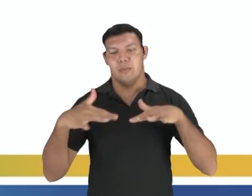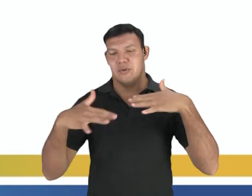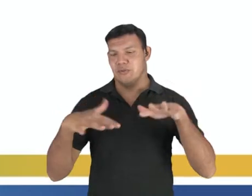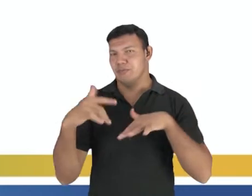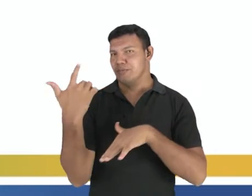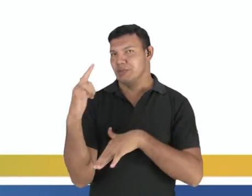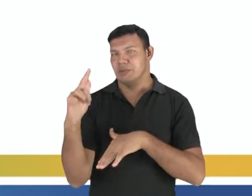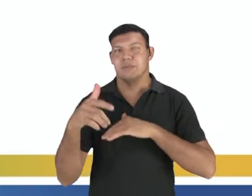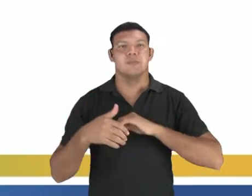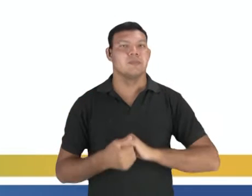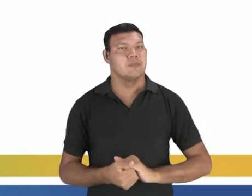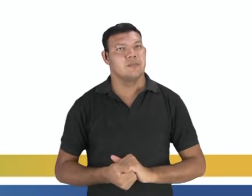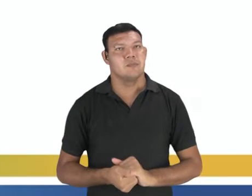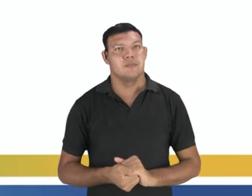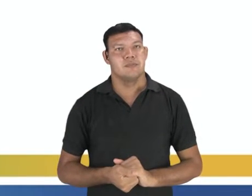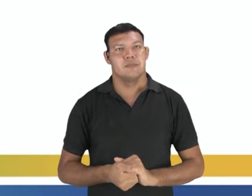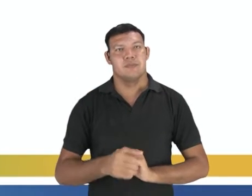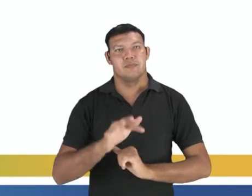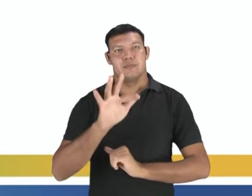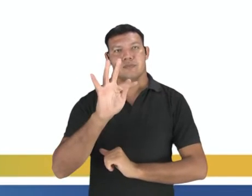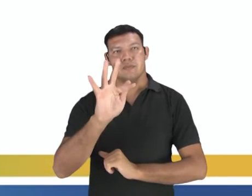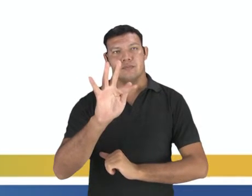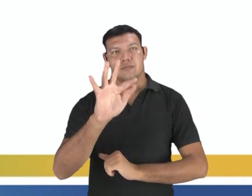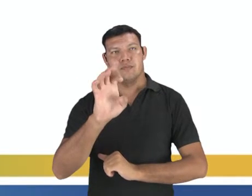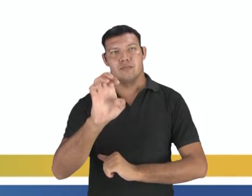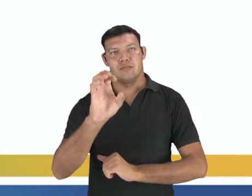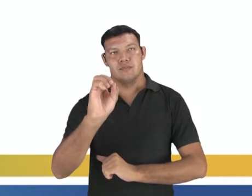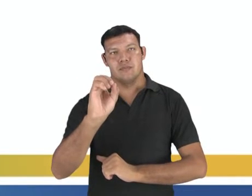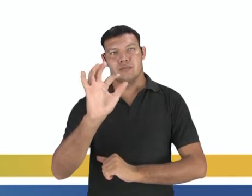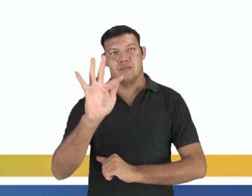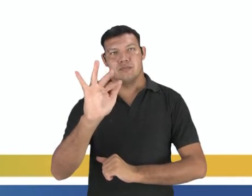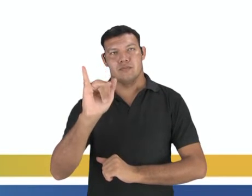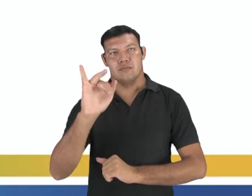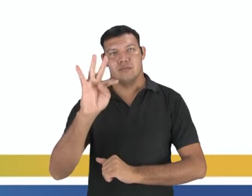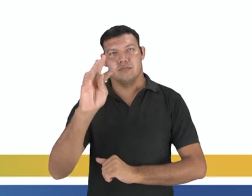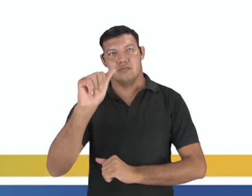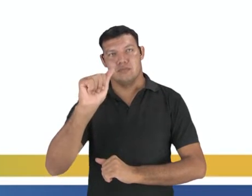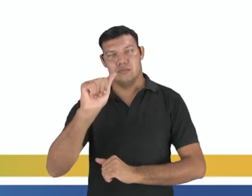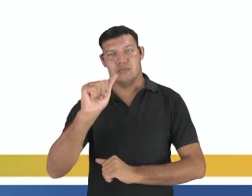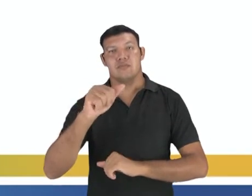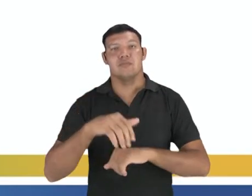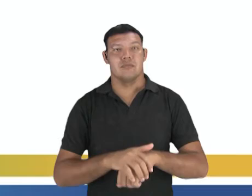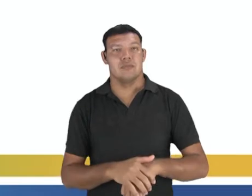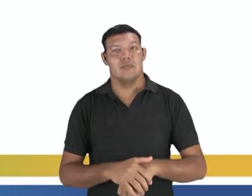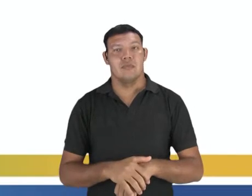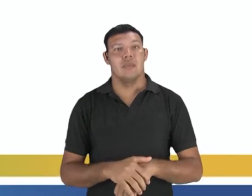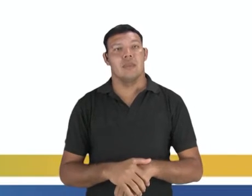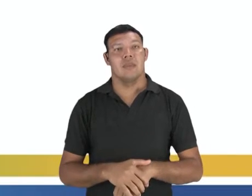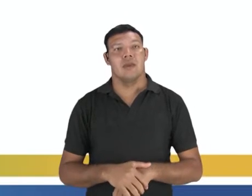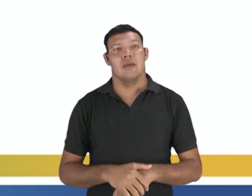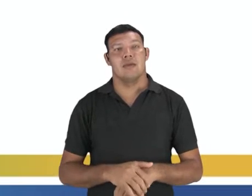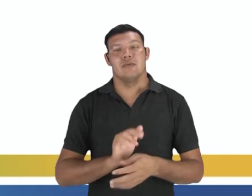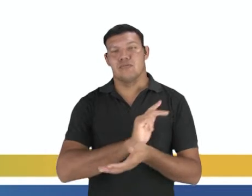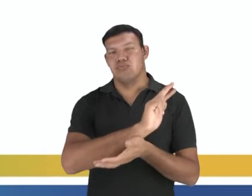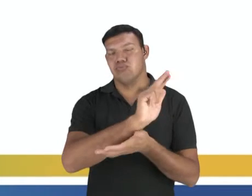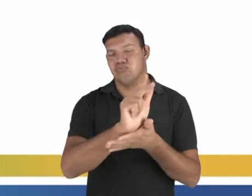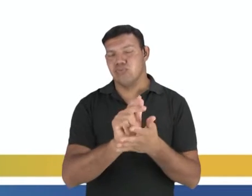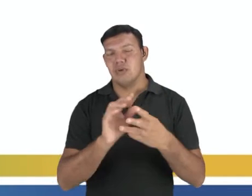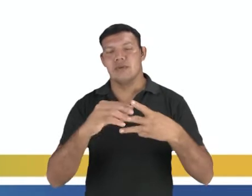séssil. E as feófitas já são algas chamadas de algas pardas. São pluricelulares,